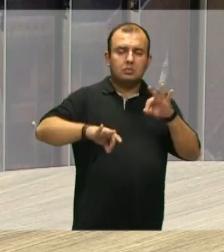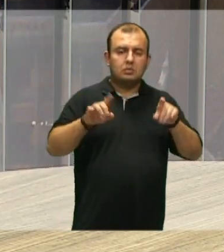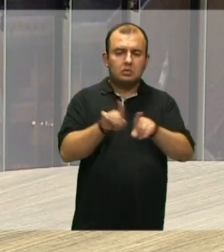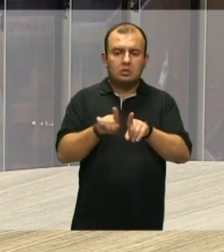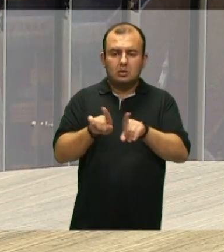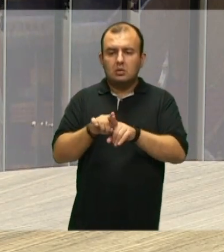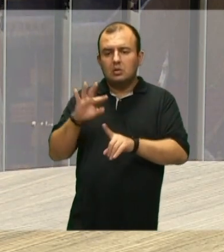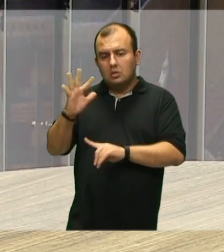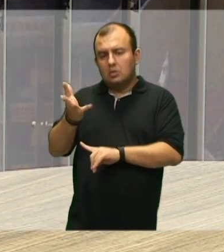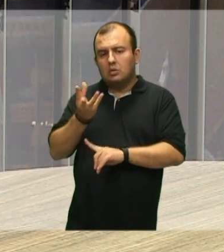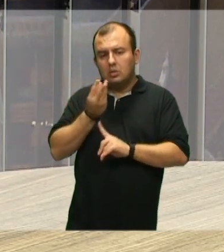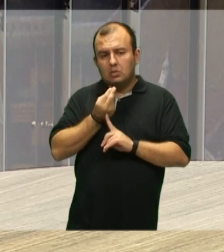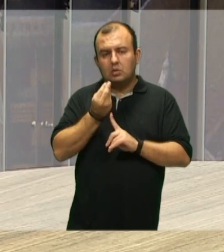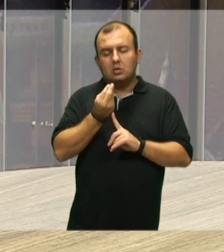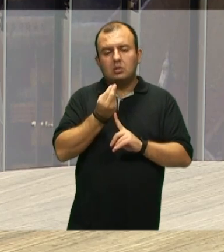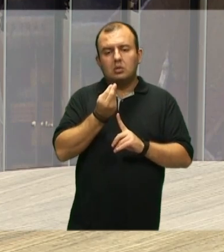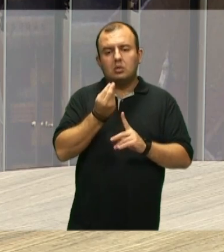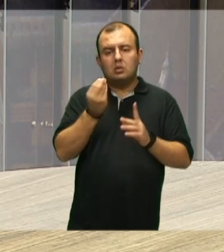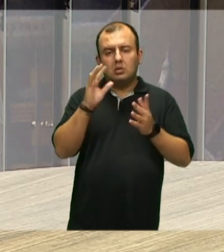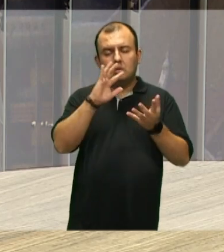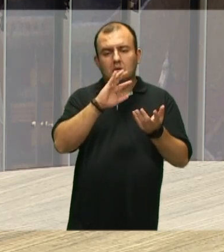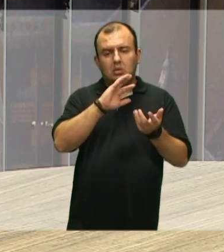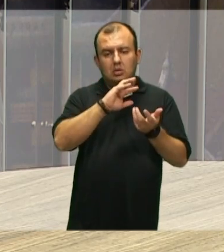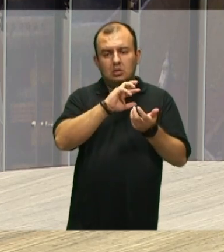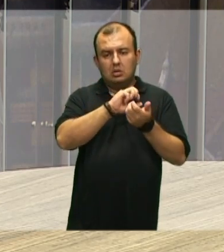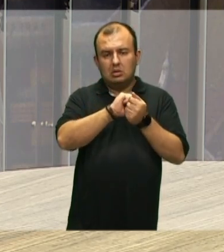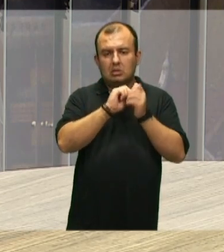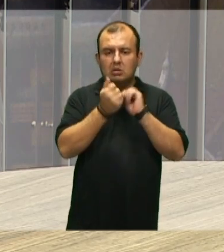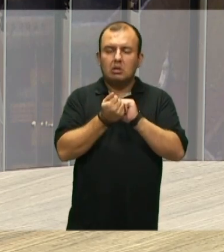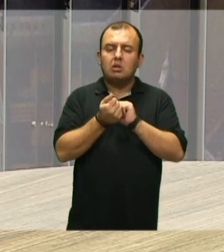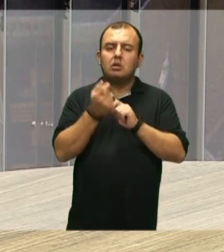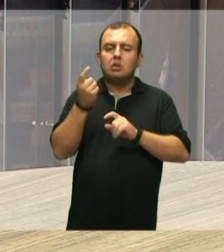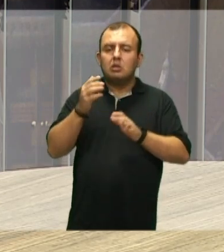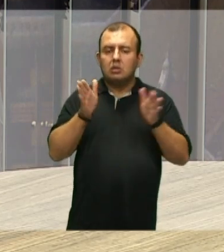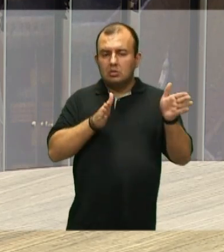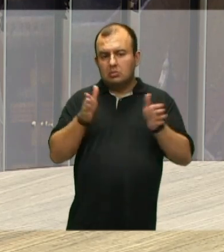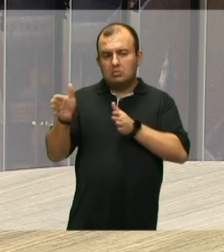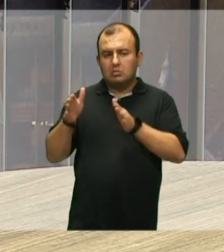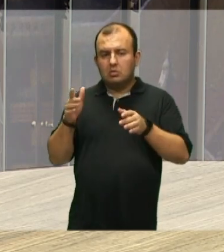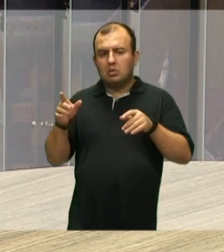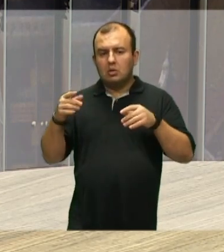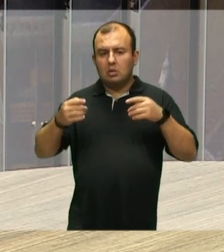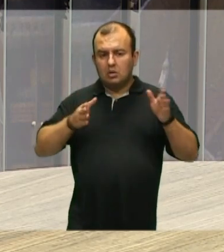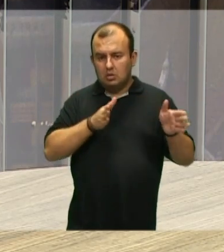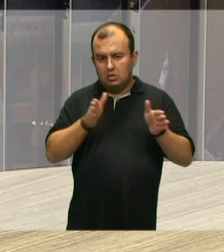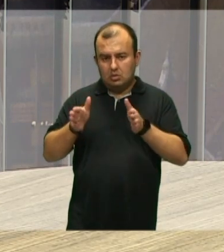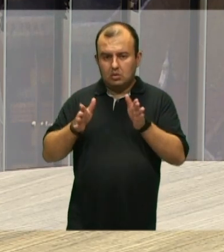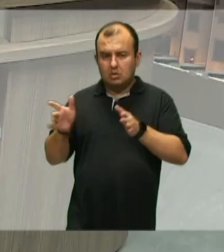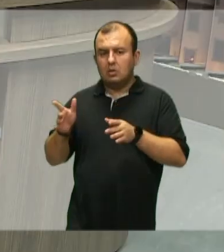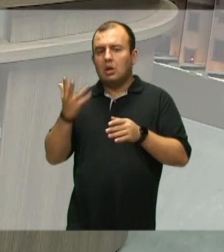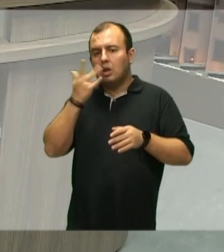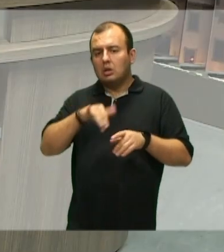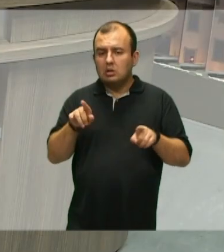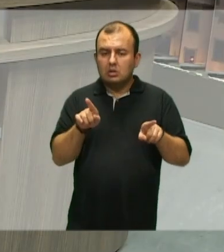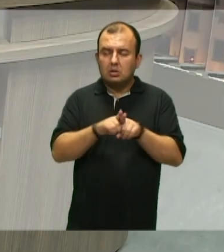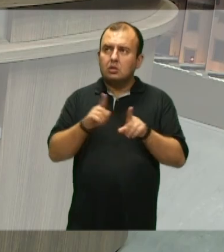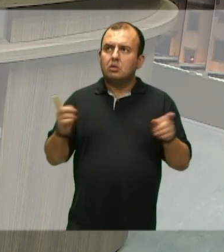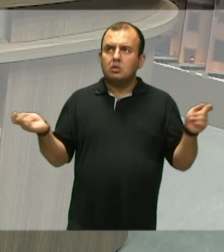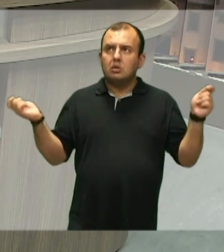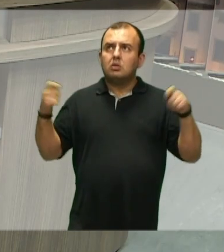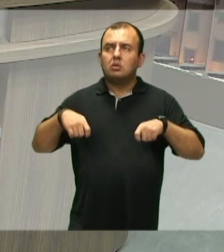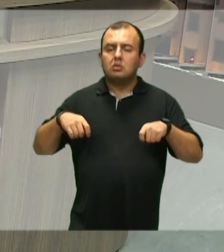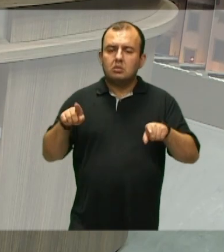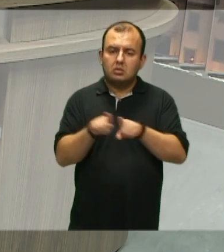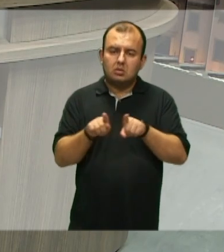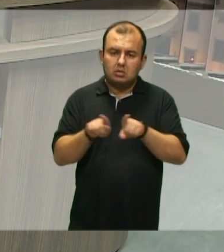uma obra de arte, ela se propõe a dialogar em vários níveis, então quem assiste, e a criança tem essa capacidade também, cada